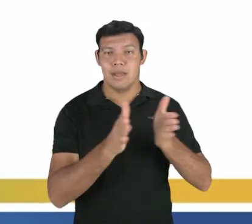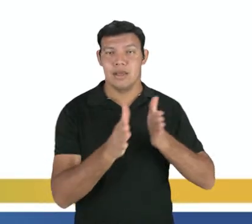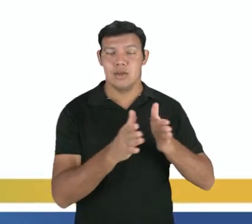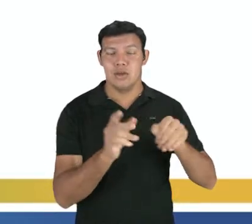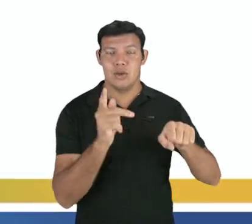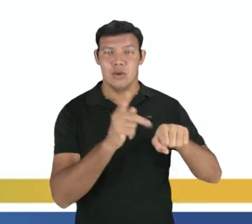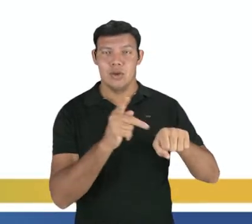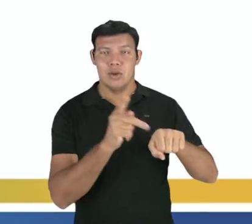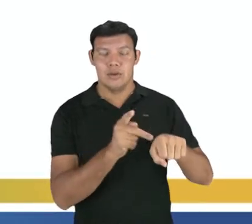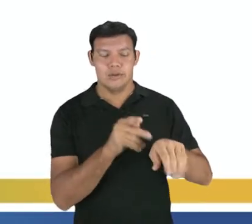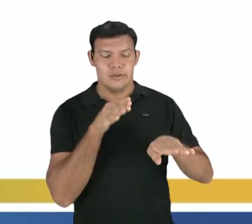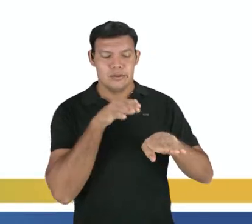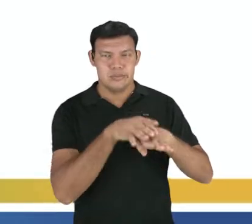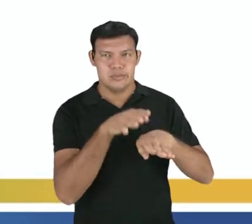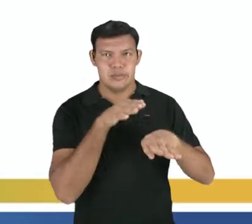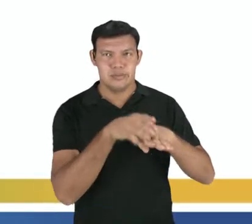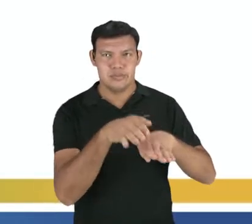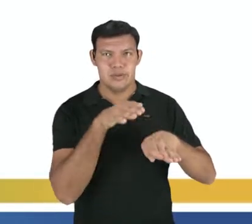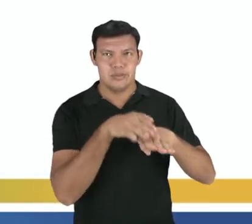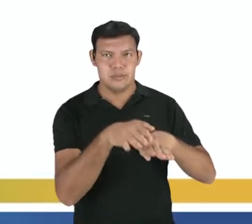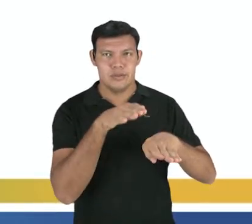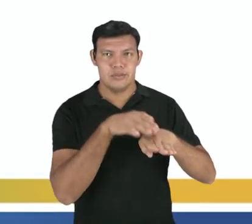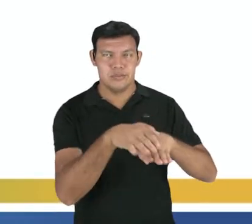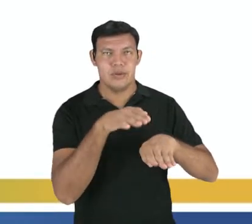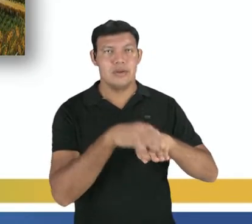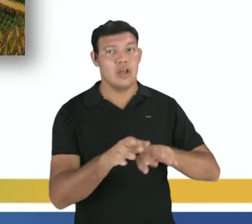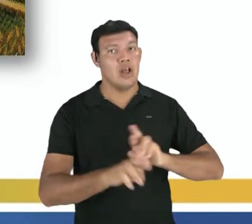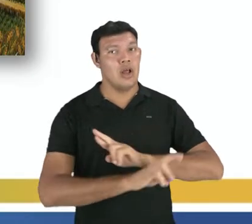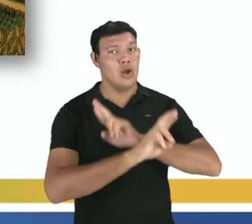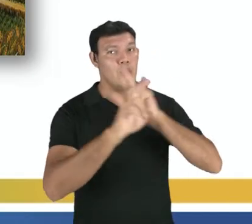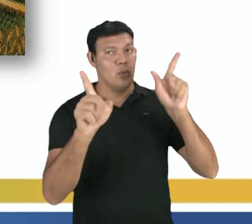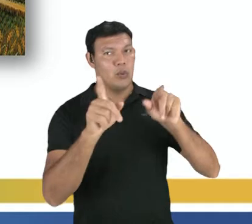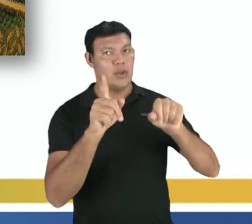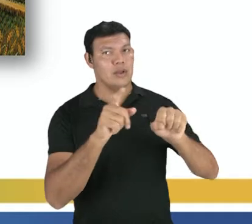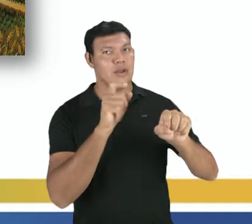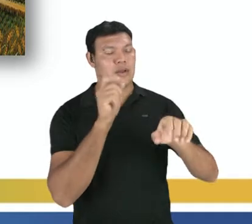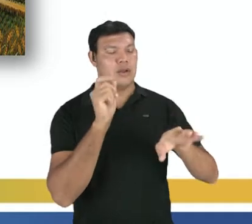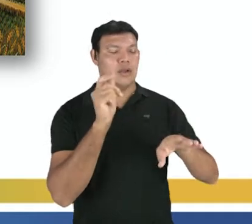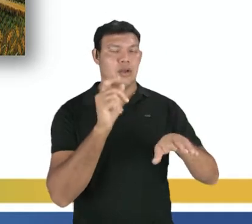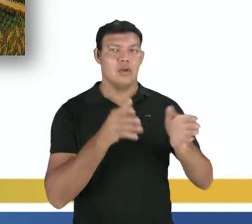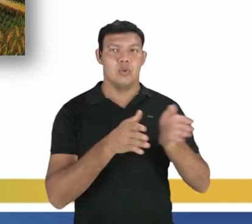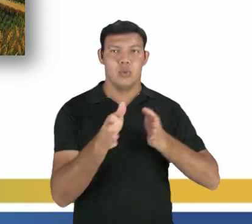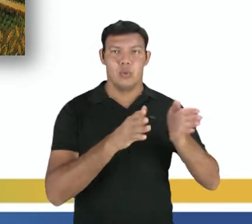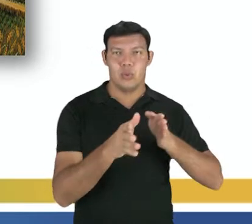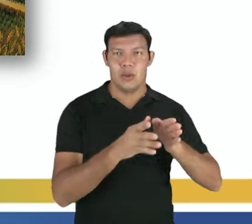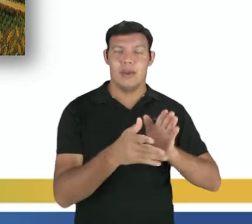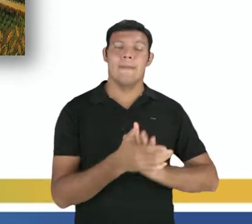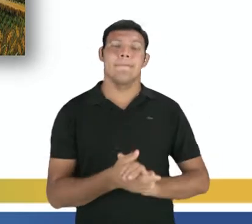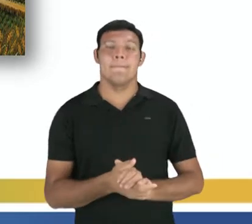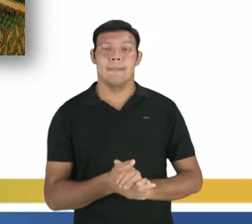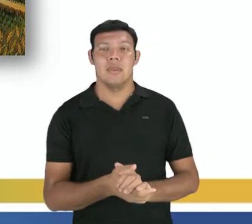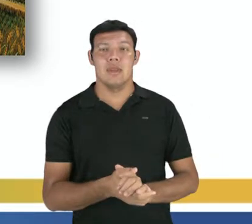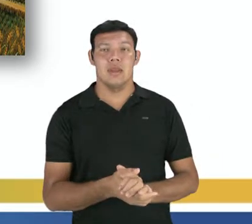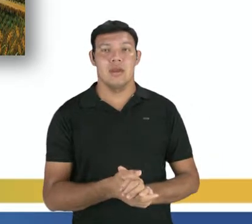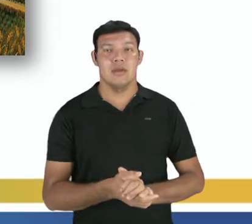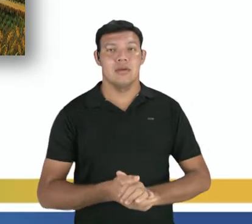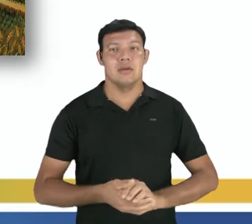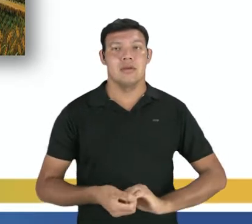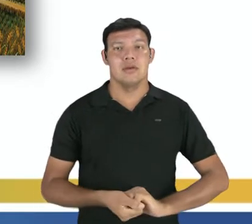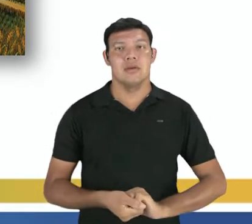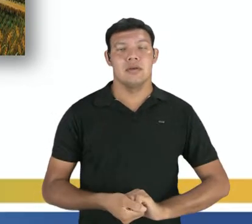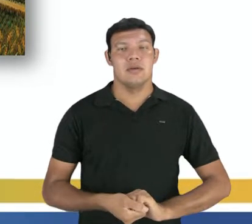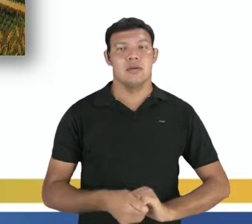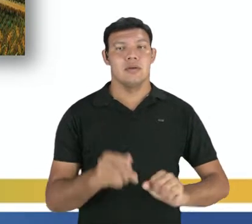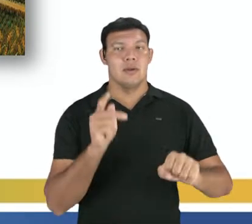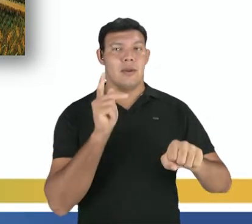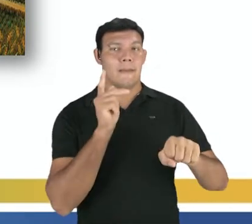né? Fazendo aí contraponto ao período da Pedra Lascada, ok? Pessoal, quando se fala de Neolítico, a gente tem uma